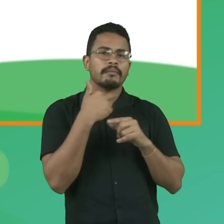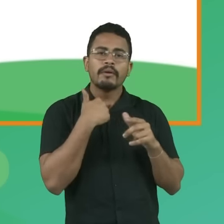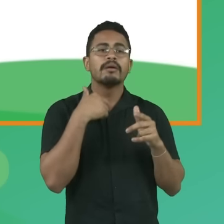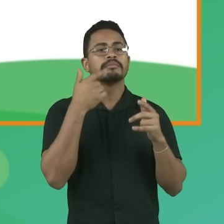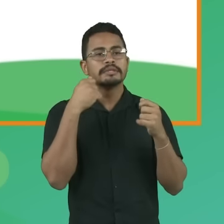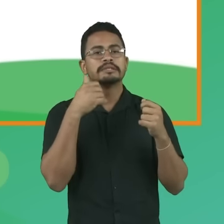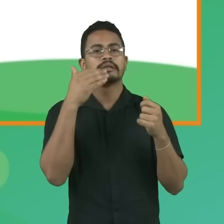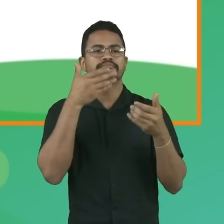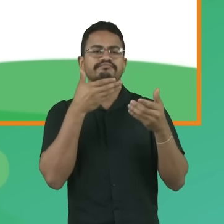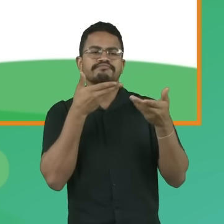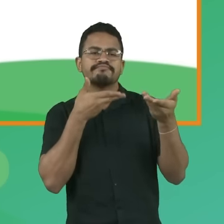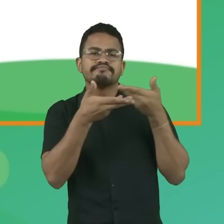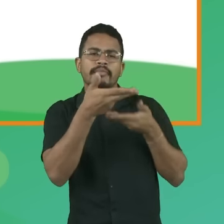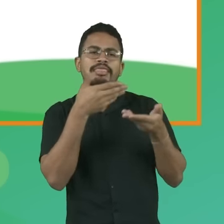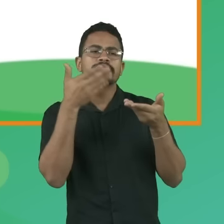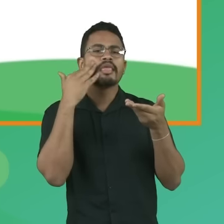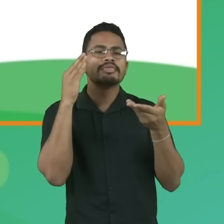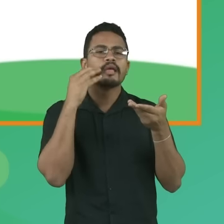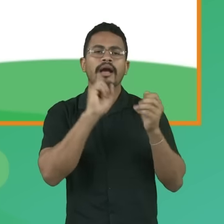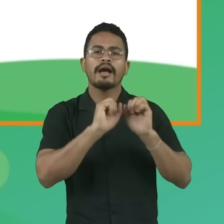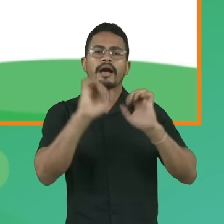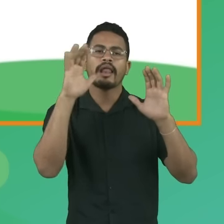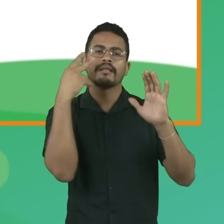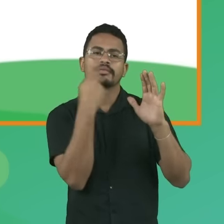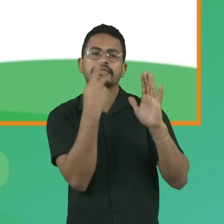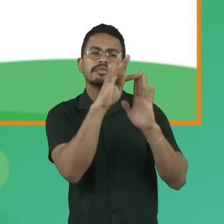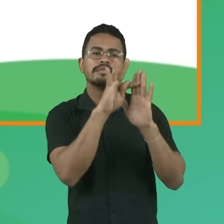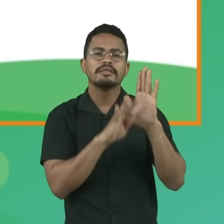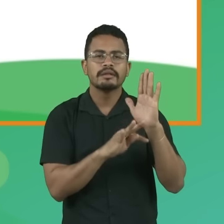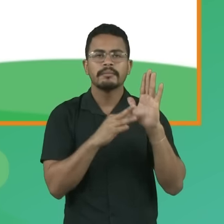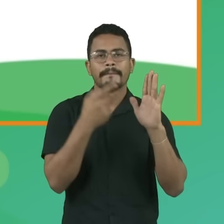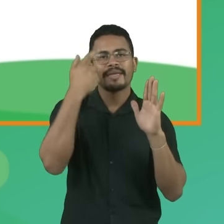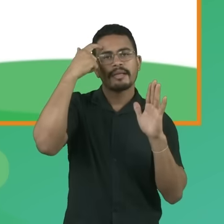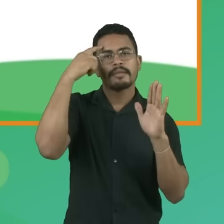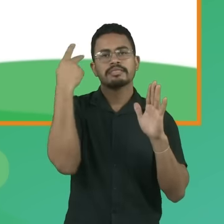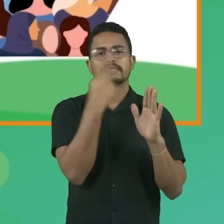ali dialogar com esse texto, com o pensamento do autor.